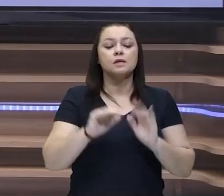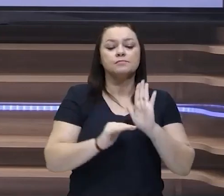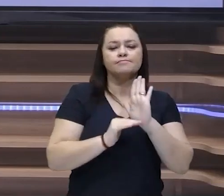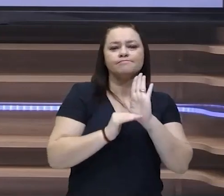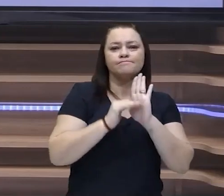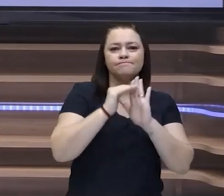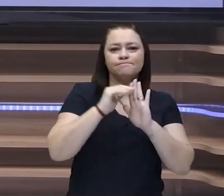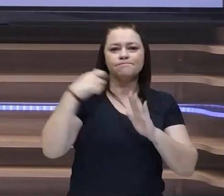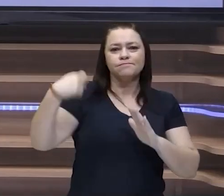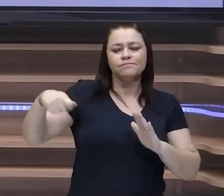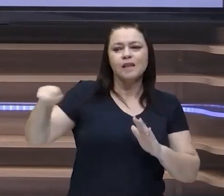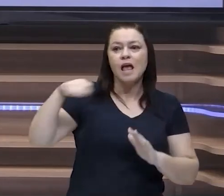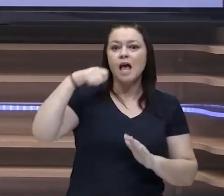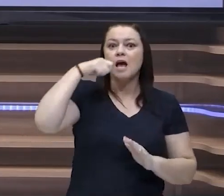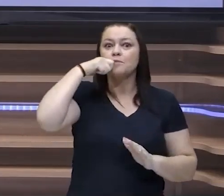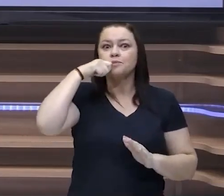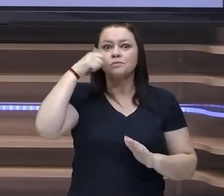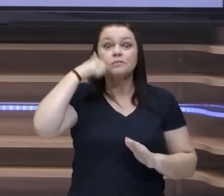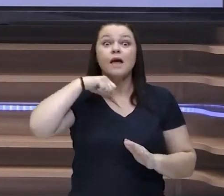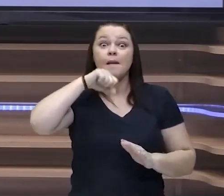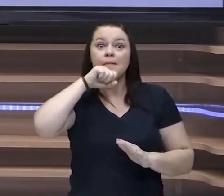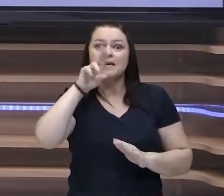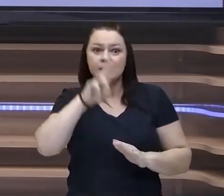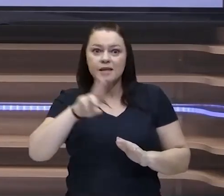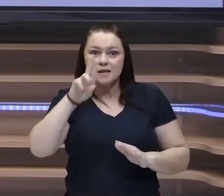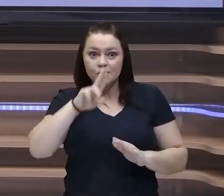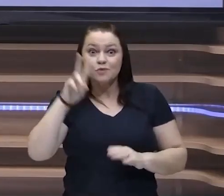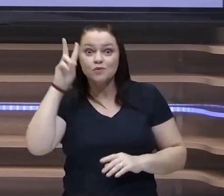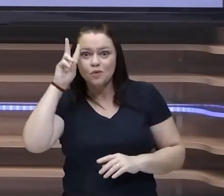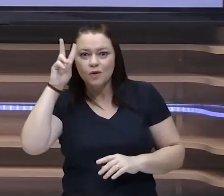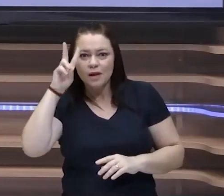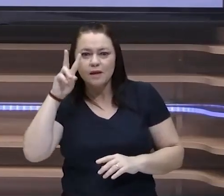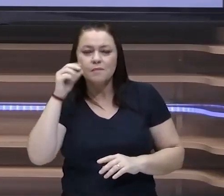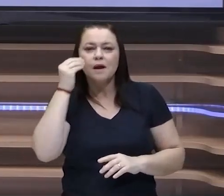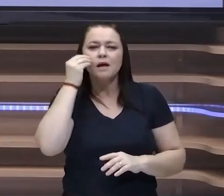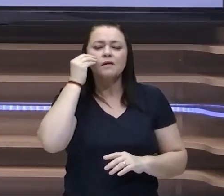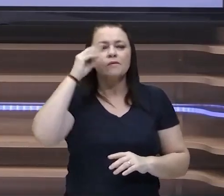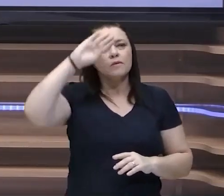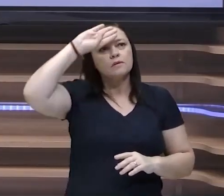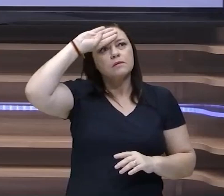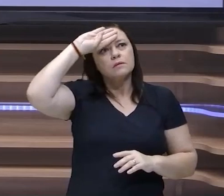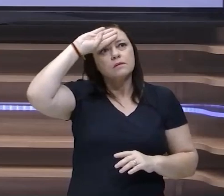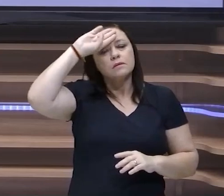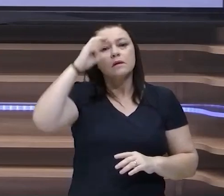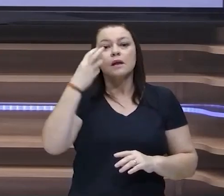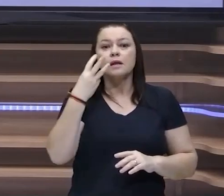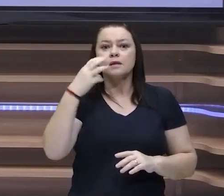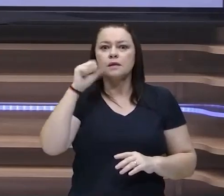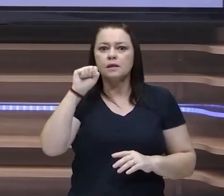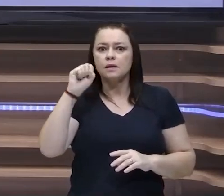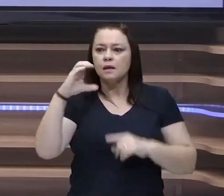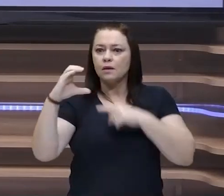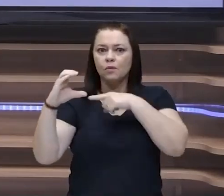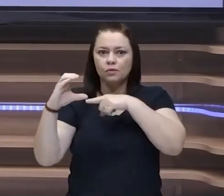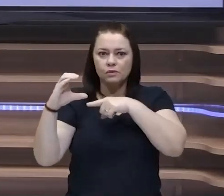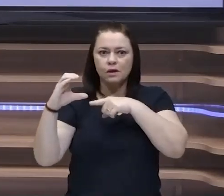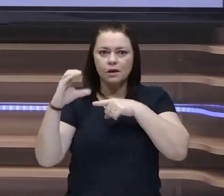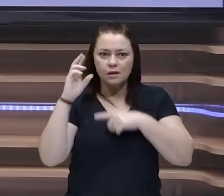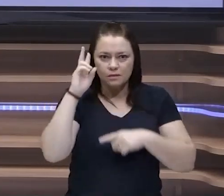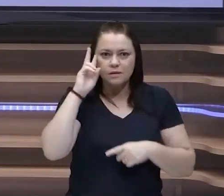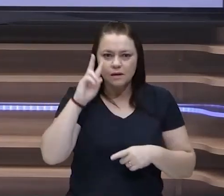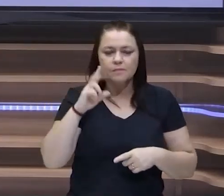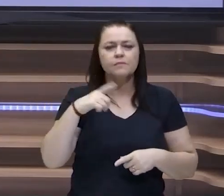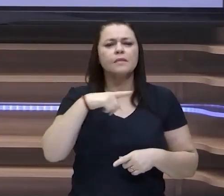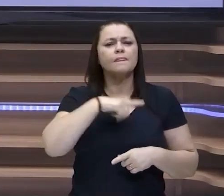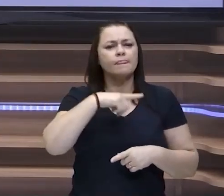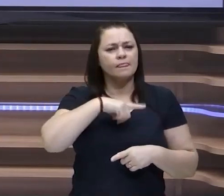doente, o que a mãe dele usou? A mãe dele usou um termômetro e verificou que a temperatura dele era o quê? 38 graus Celsius, né? Nós vimos que existem mais de